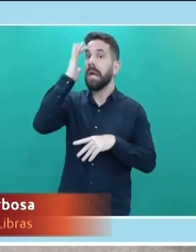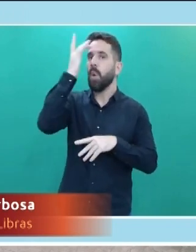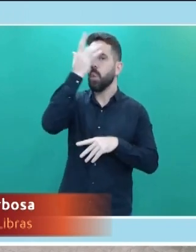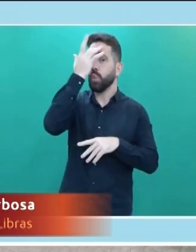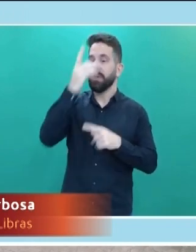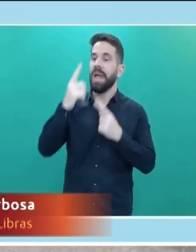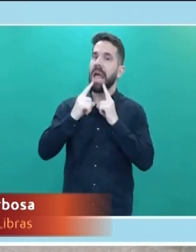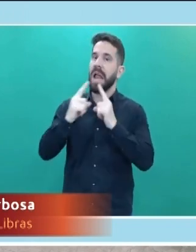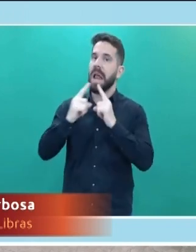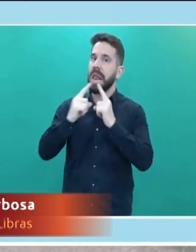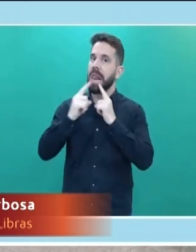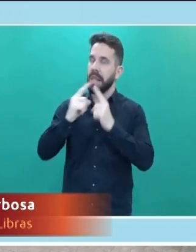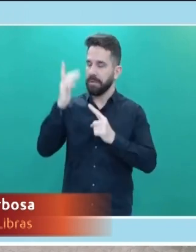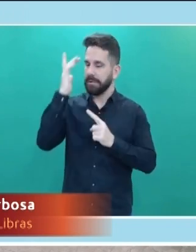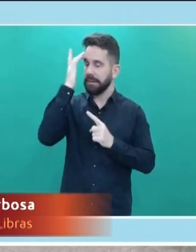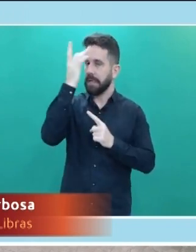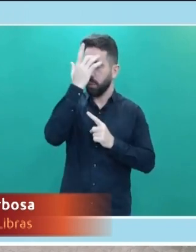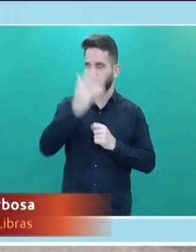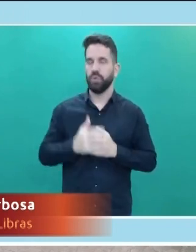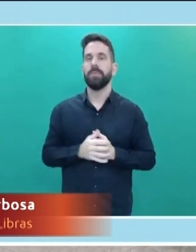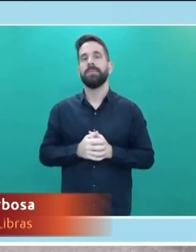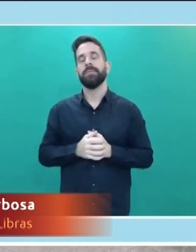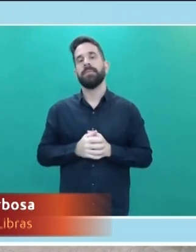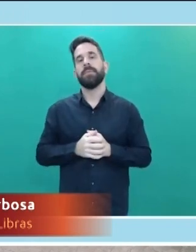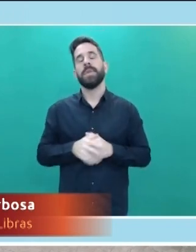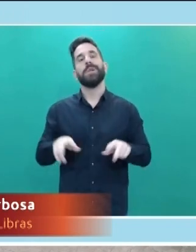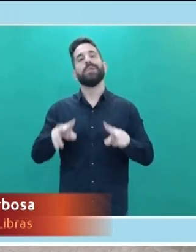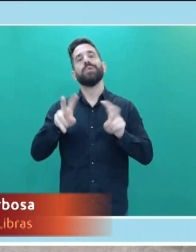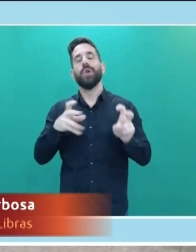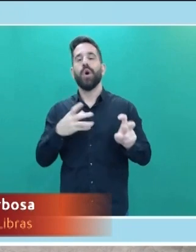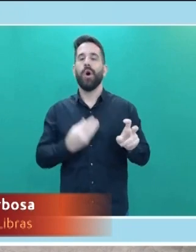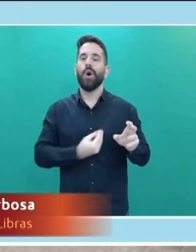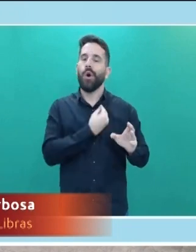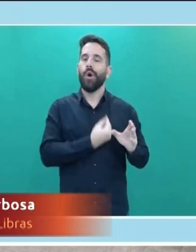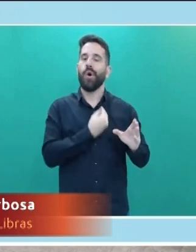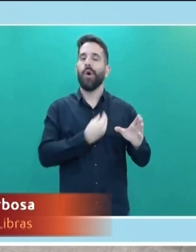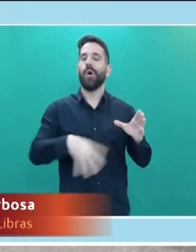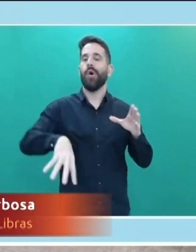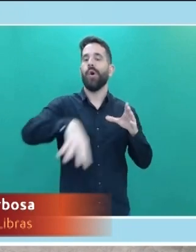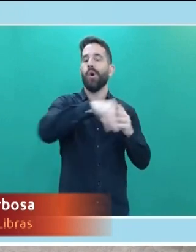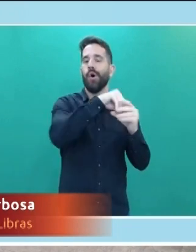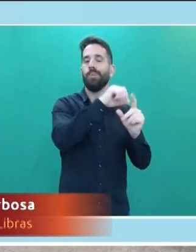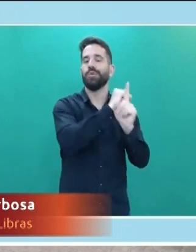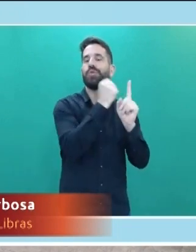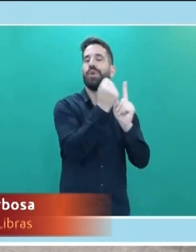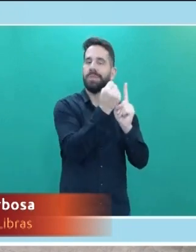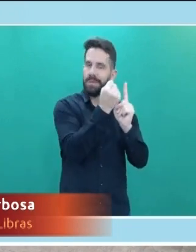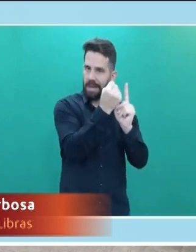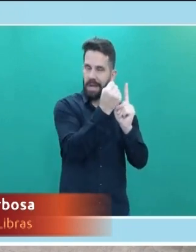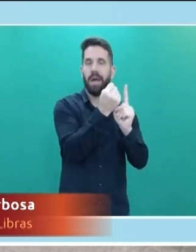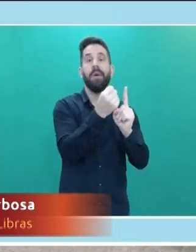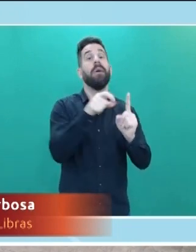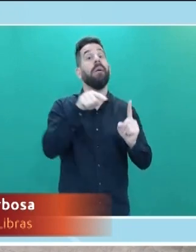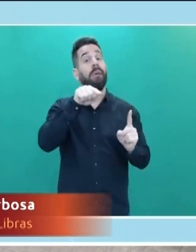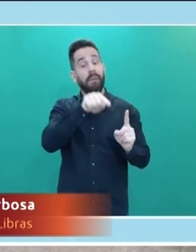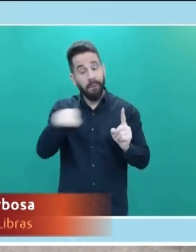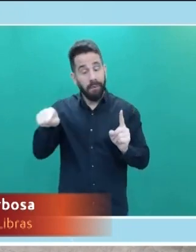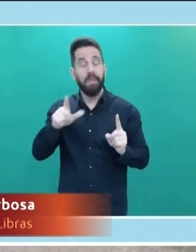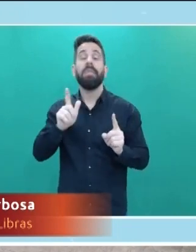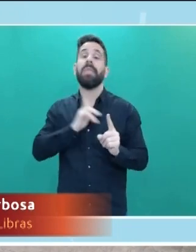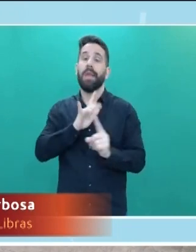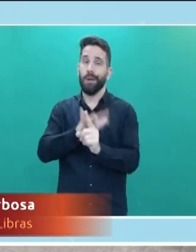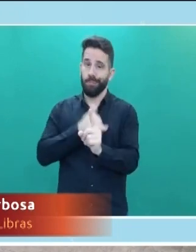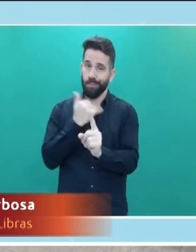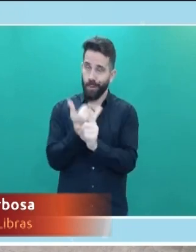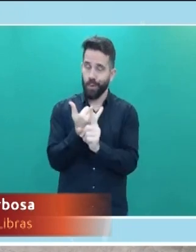À inadequação social deles, né? Ou eles são vítimas de bullying, muitas vezes, de bullying frequentes, inclusive, dentro